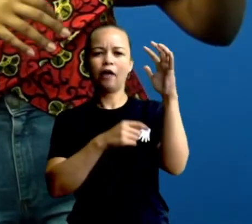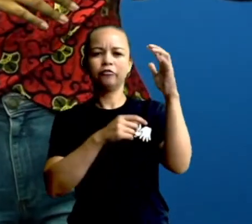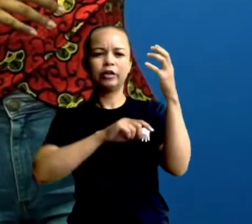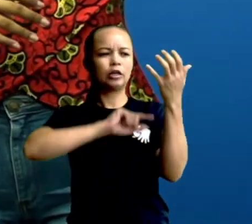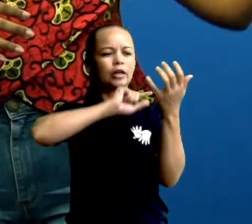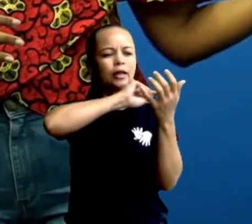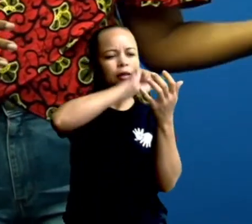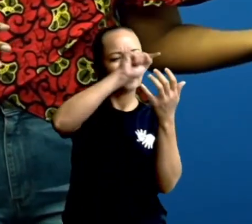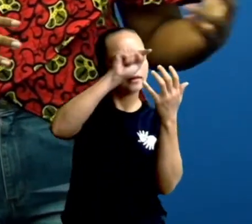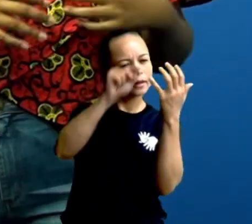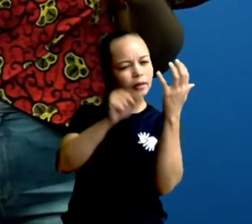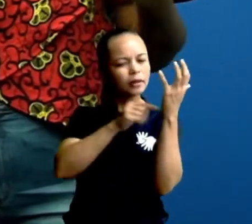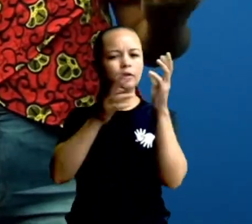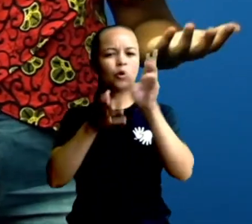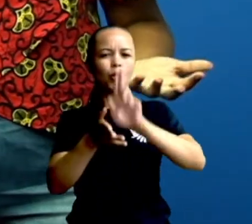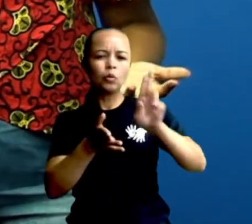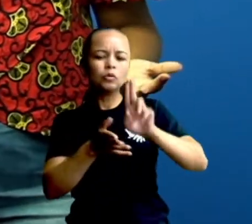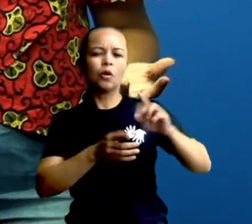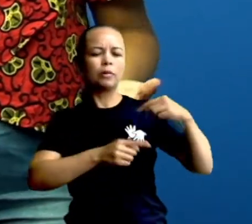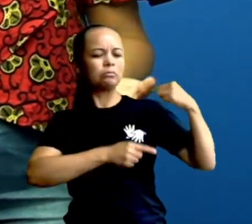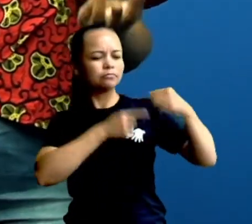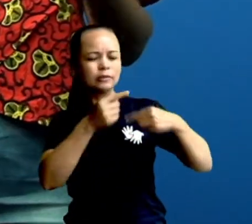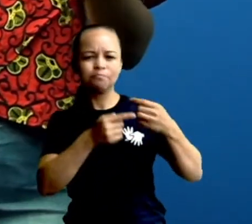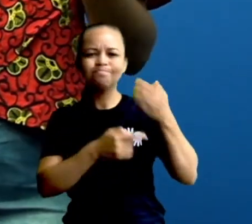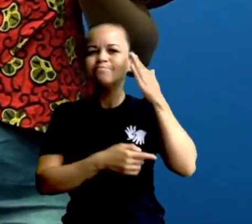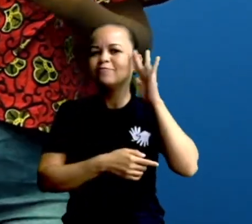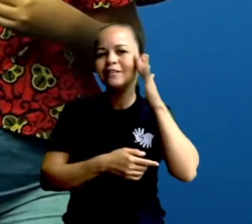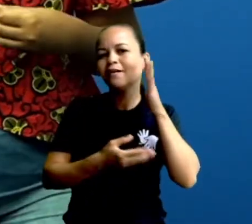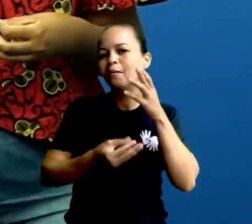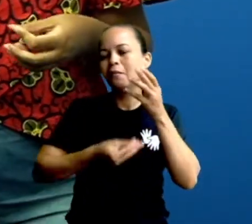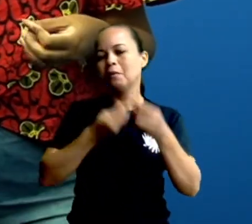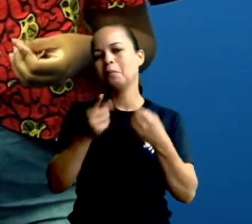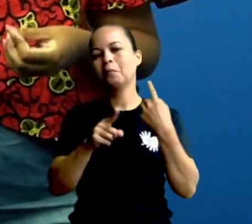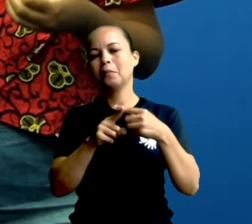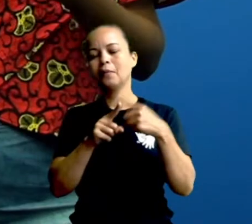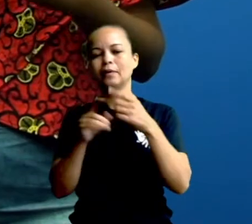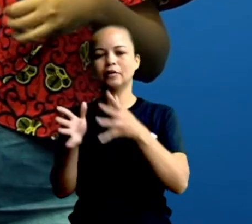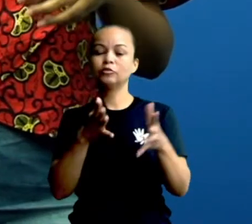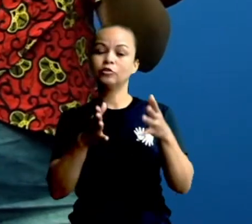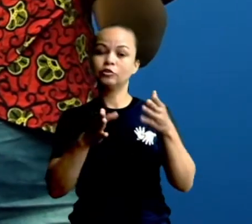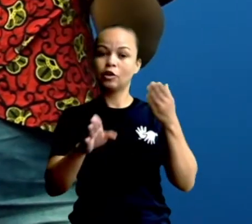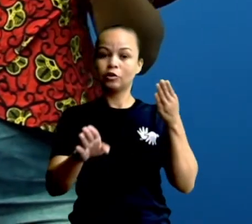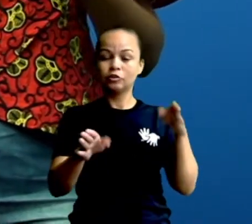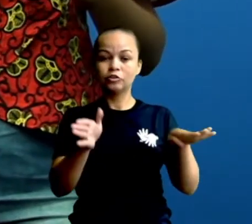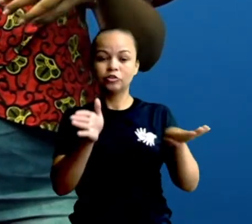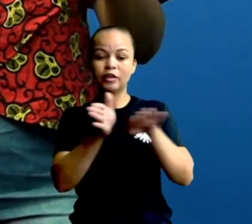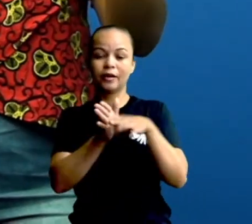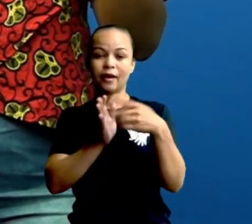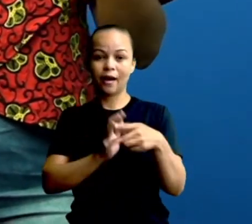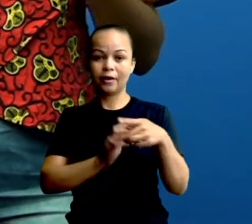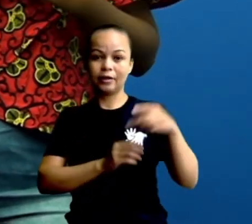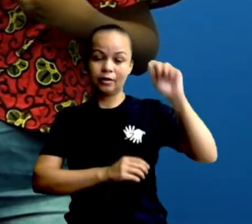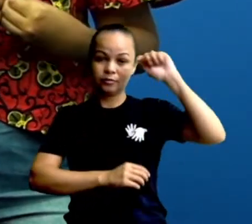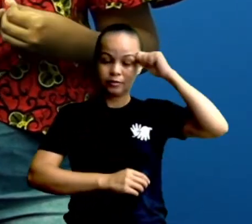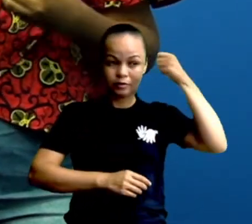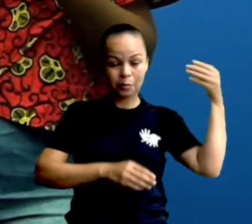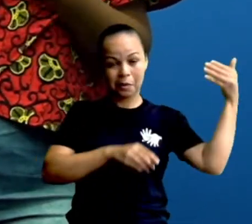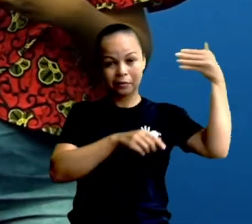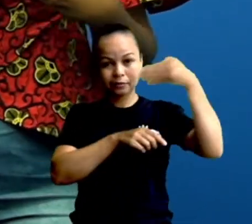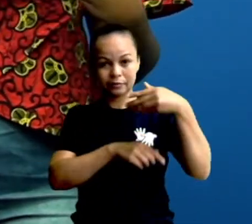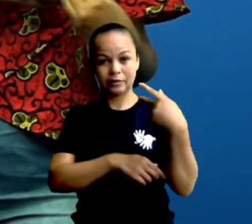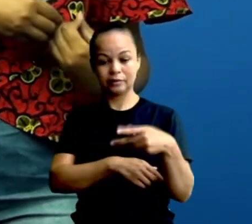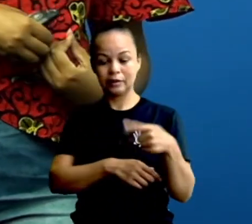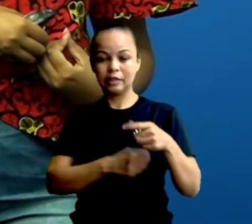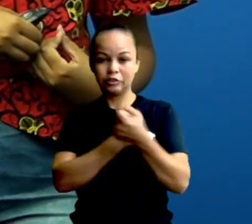eram, né, de onde eu vim, a gente não vai saber, porque ao chegar esses africanos, ao serem trazidos